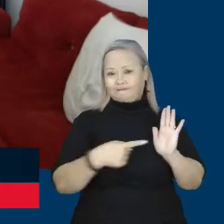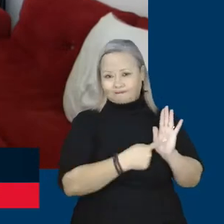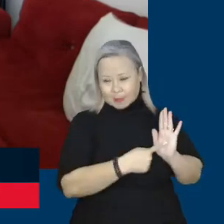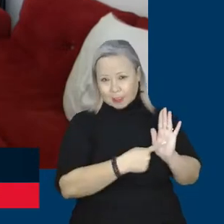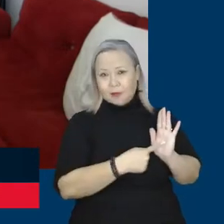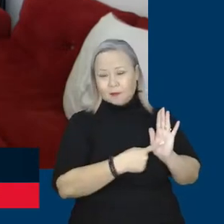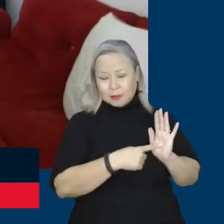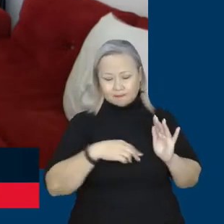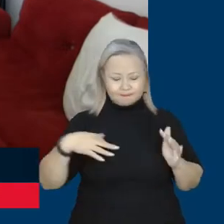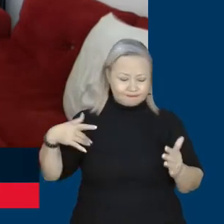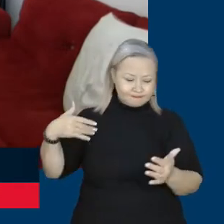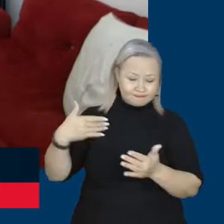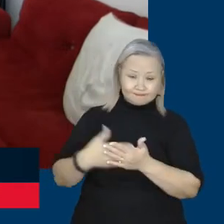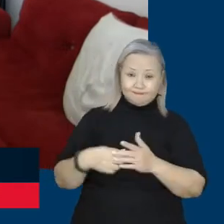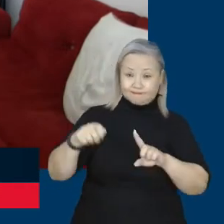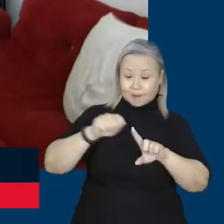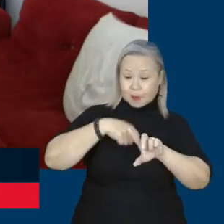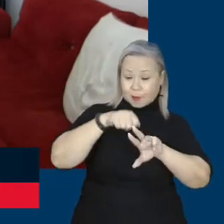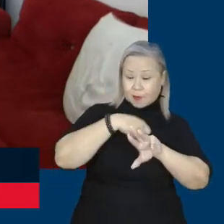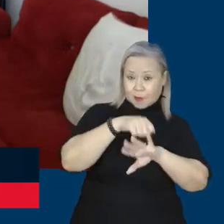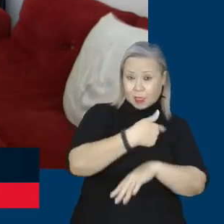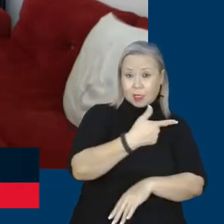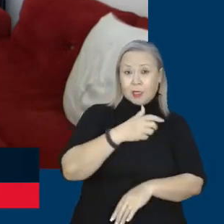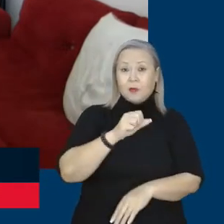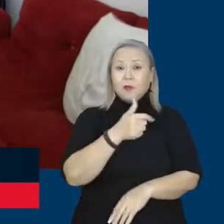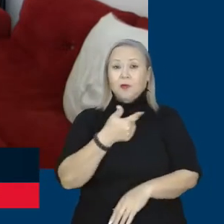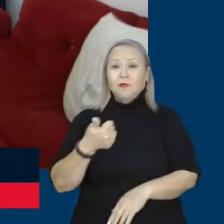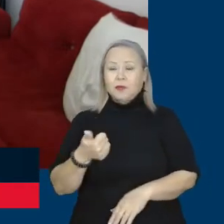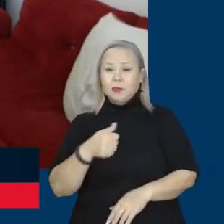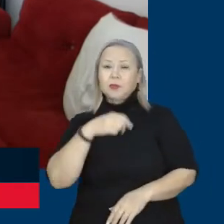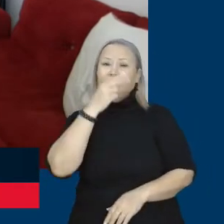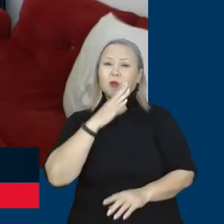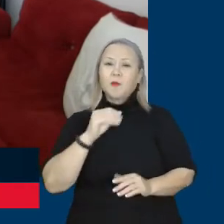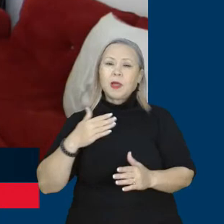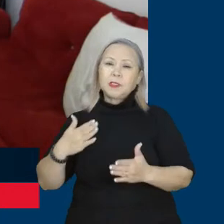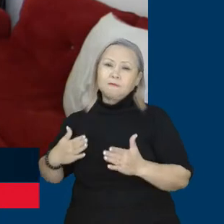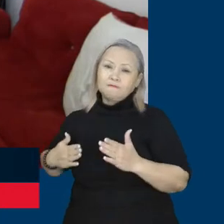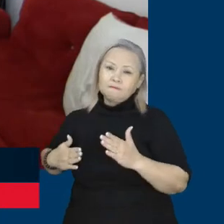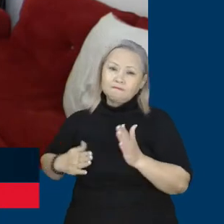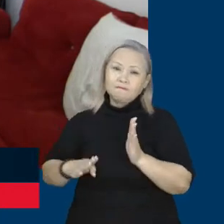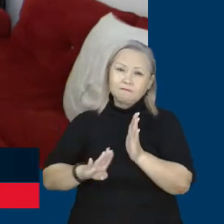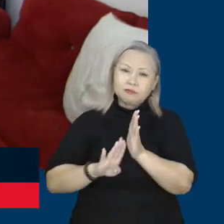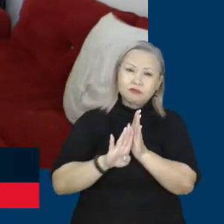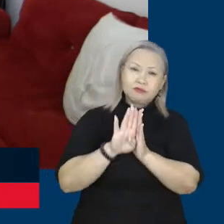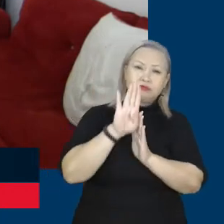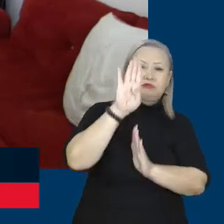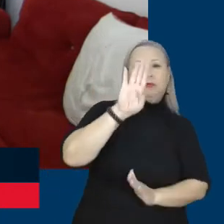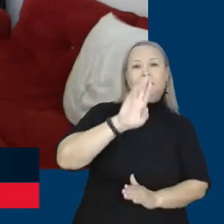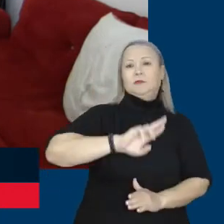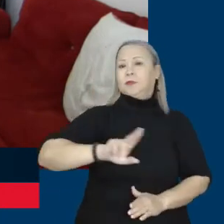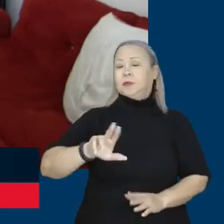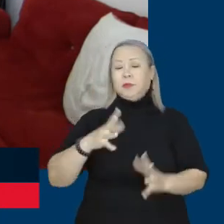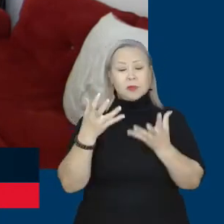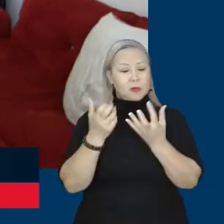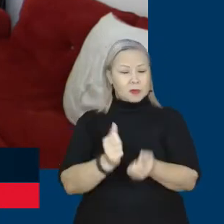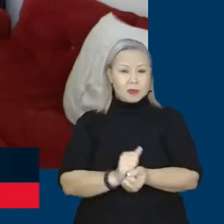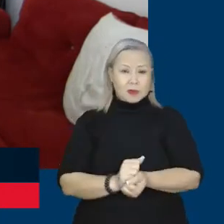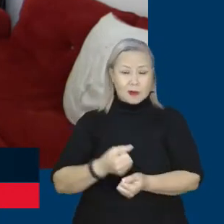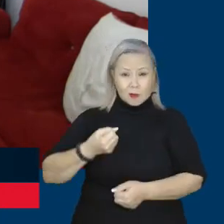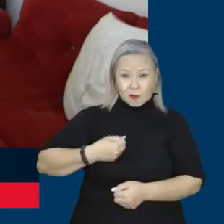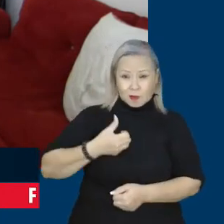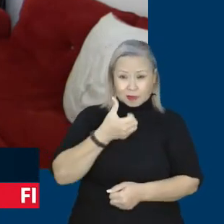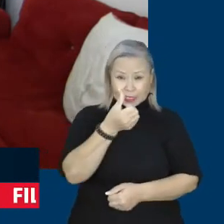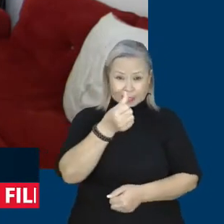durante todos esses meses né em 2021 o Brasil ultrapassou o inaceitável número de nada menos do que